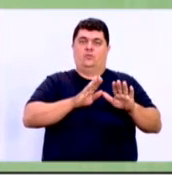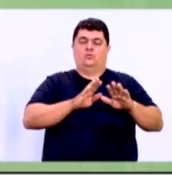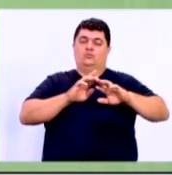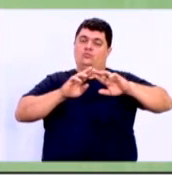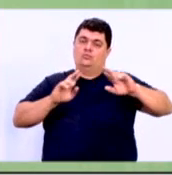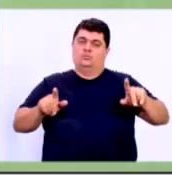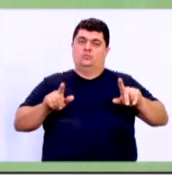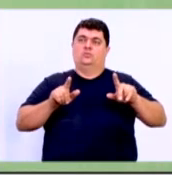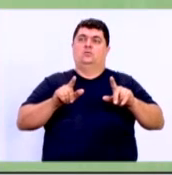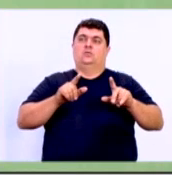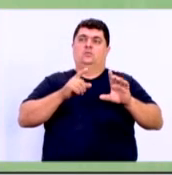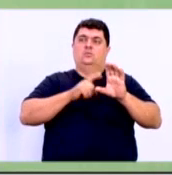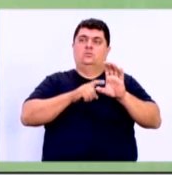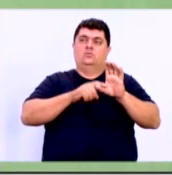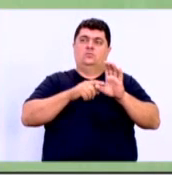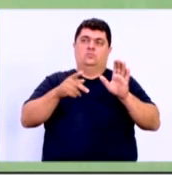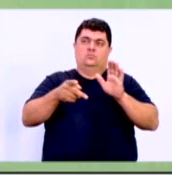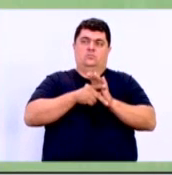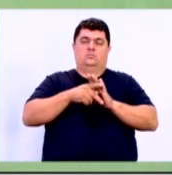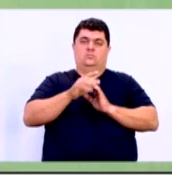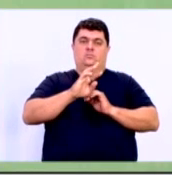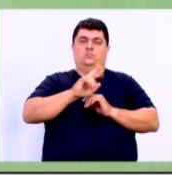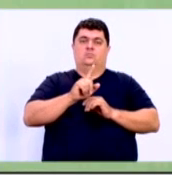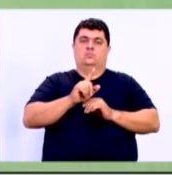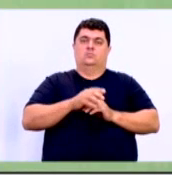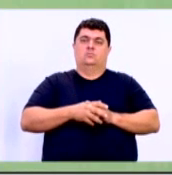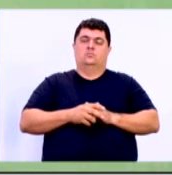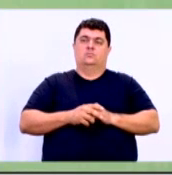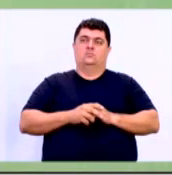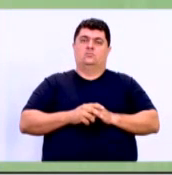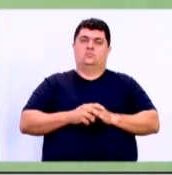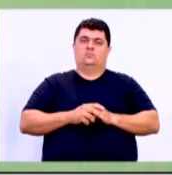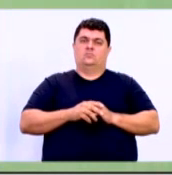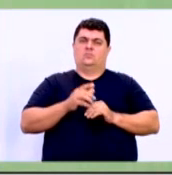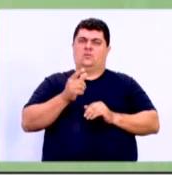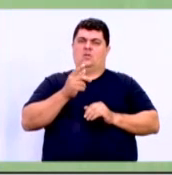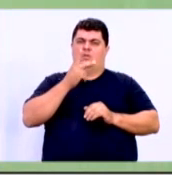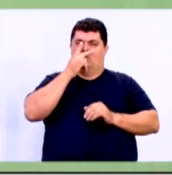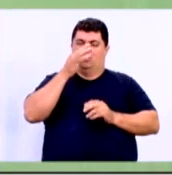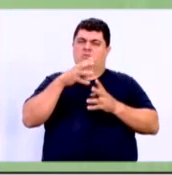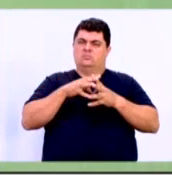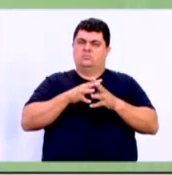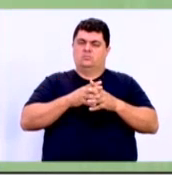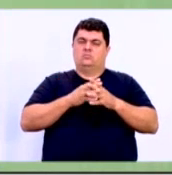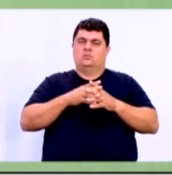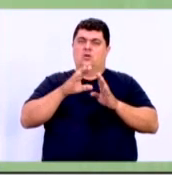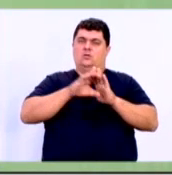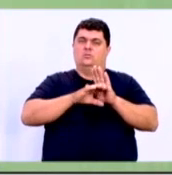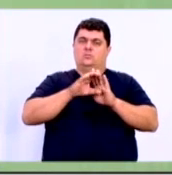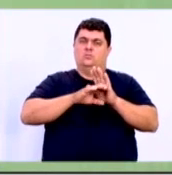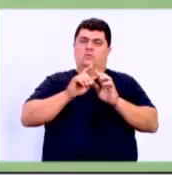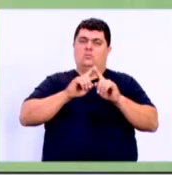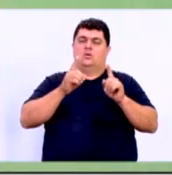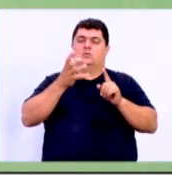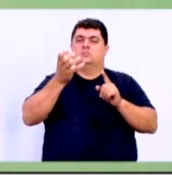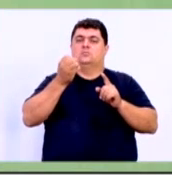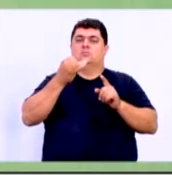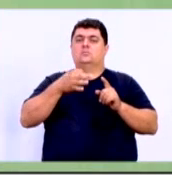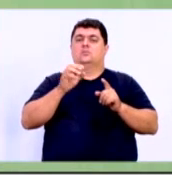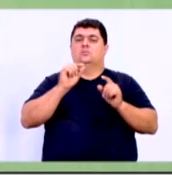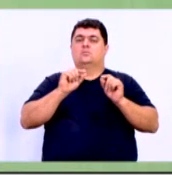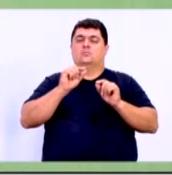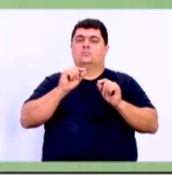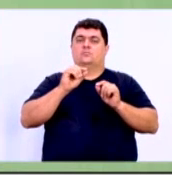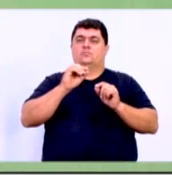tratados como despesas do período. Complicado, né? É um pouquinho complicado, é que é questão conceitual. Mas o que ele quis dizer?